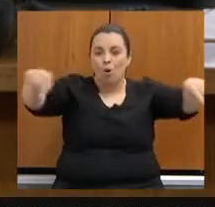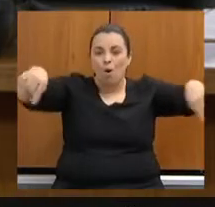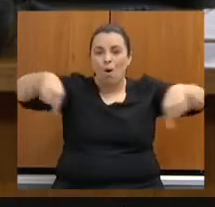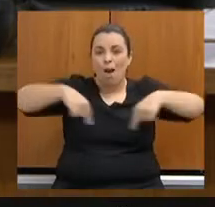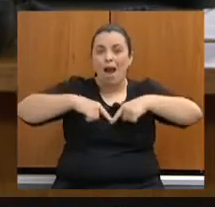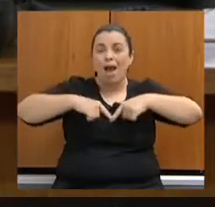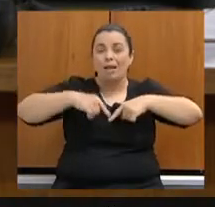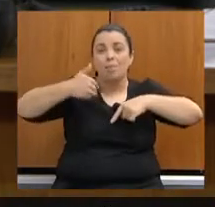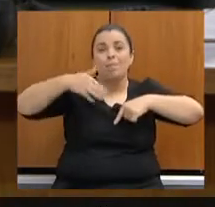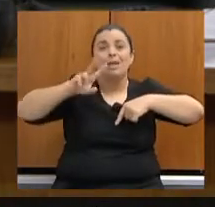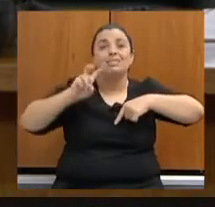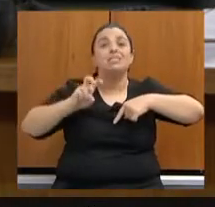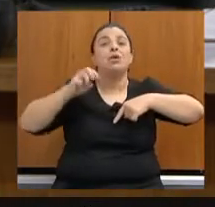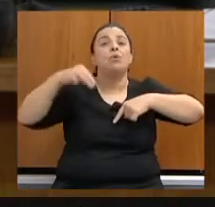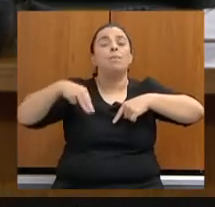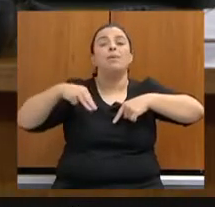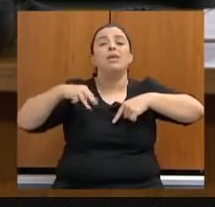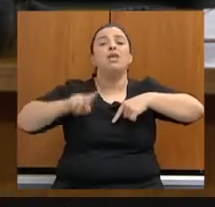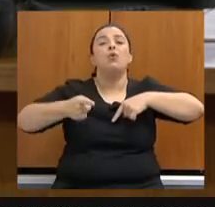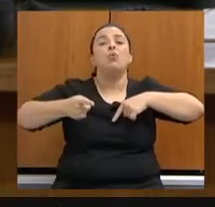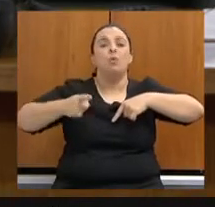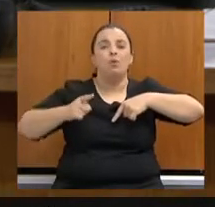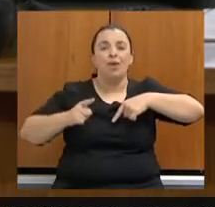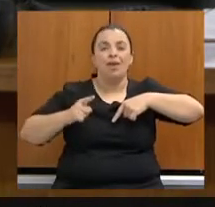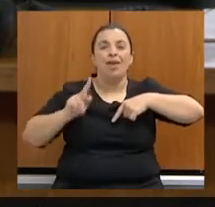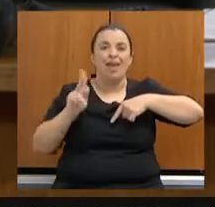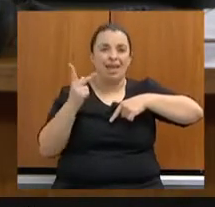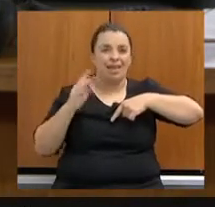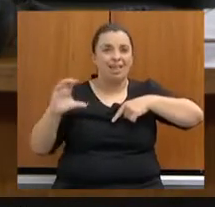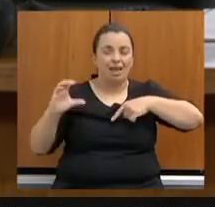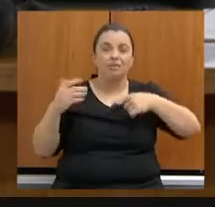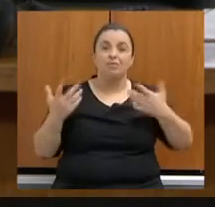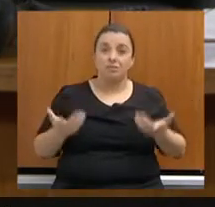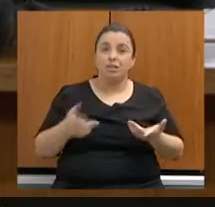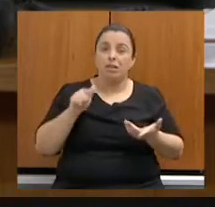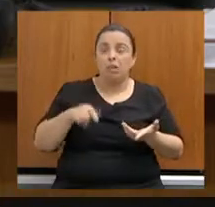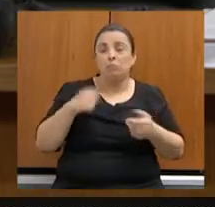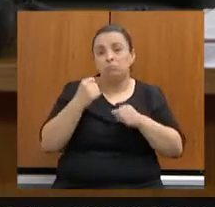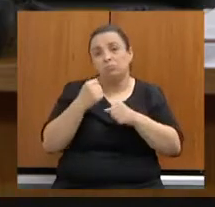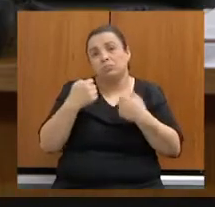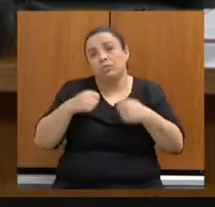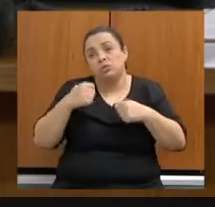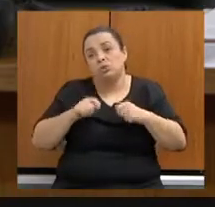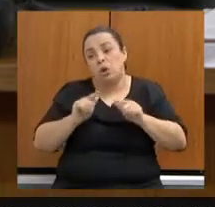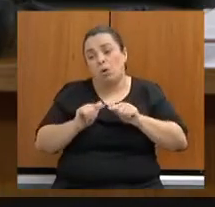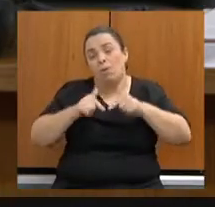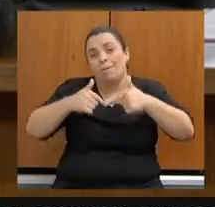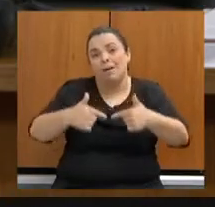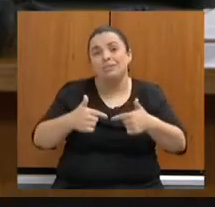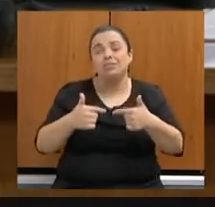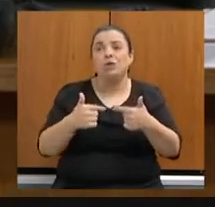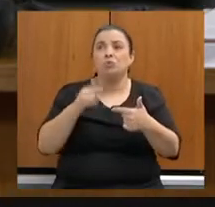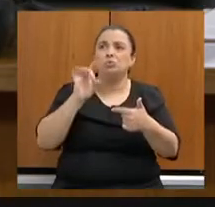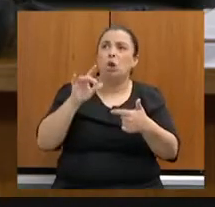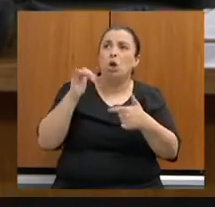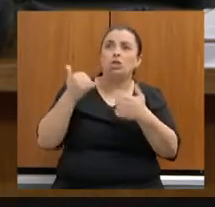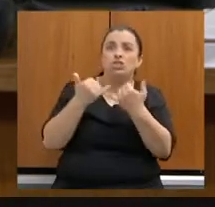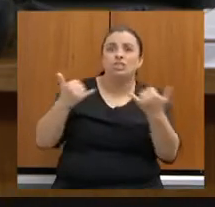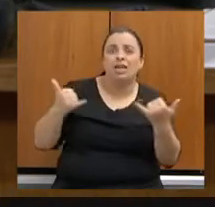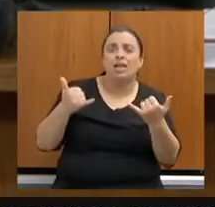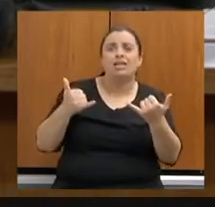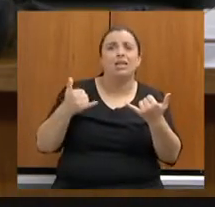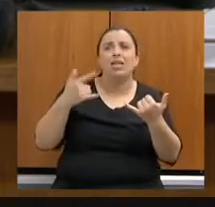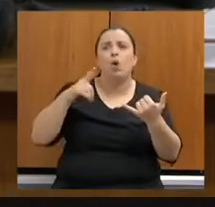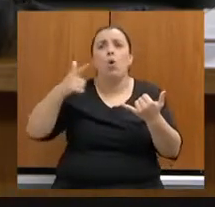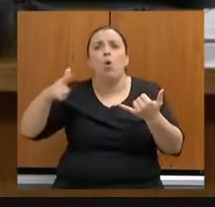estado precisamos elaborar um é a rima igual um grande projeto como a usina hidrelétrica então ação que tem um